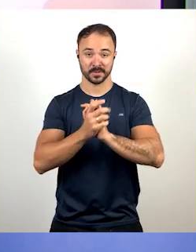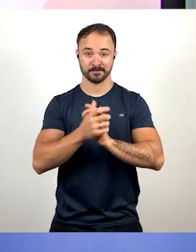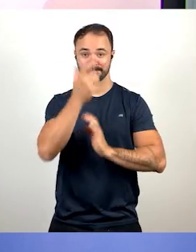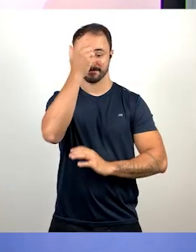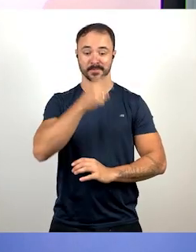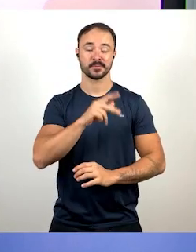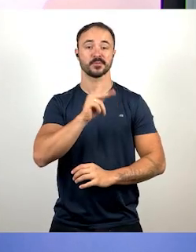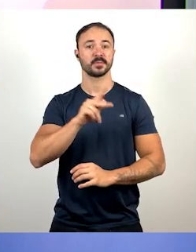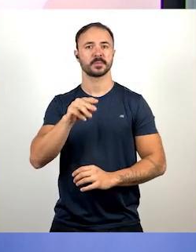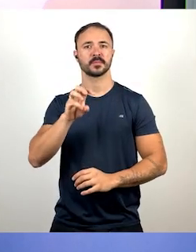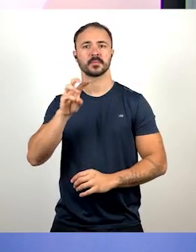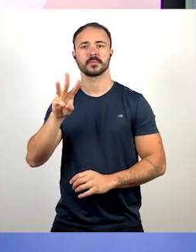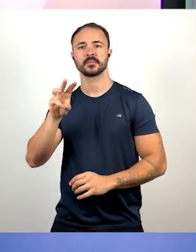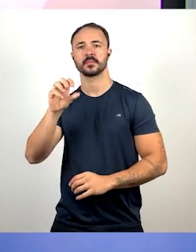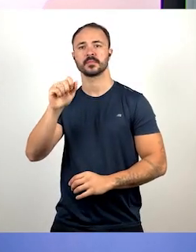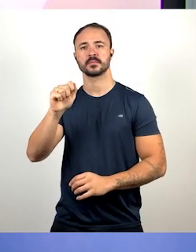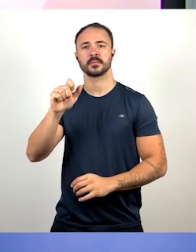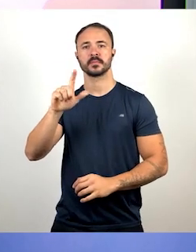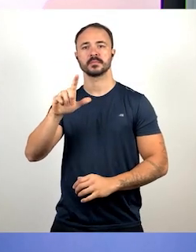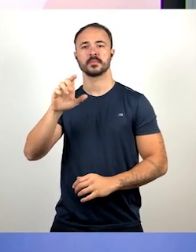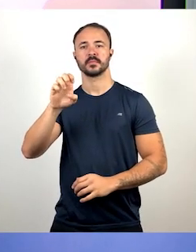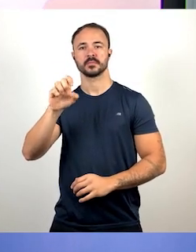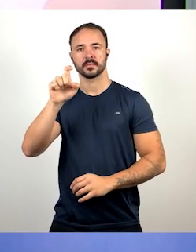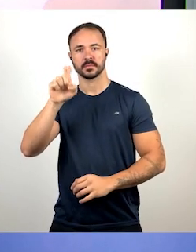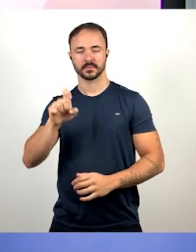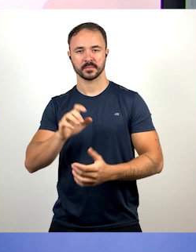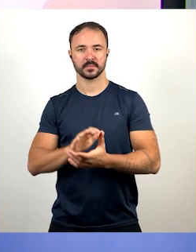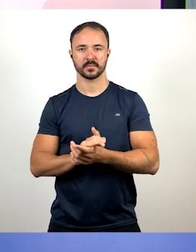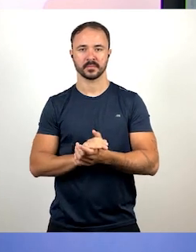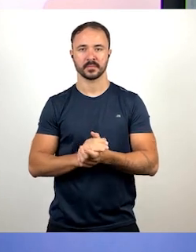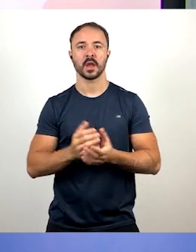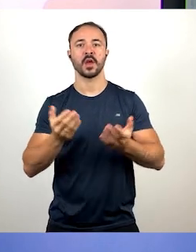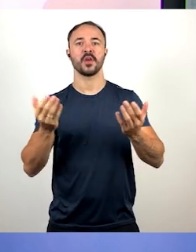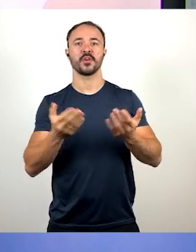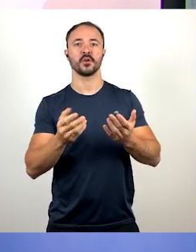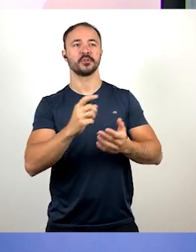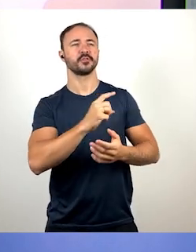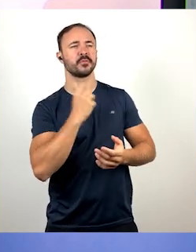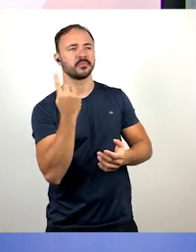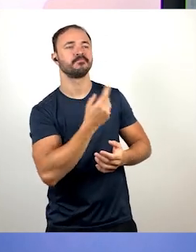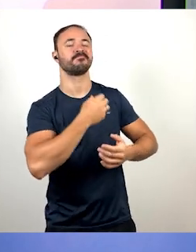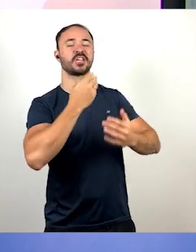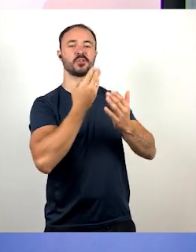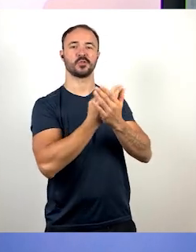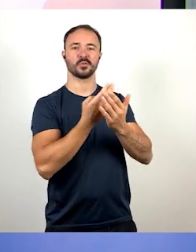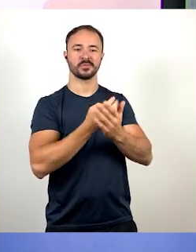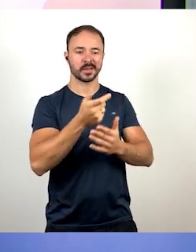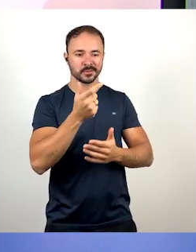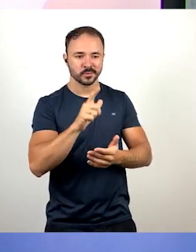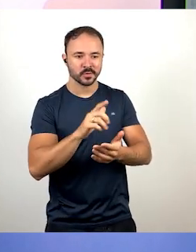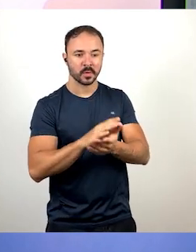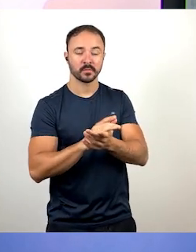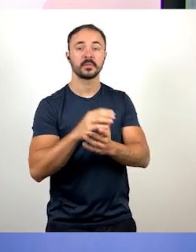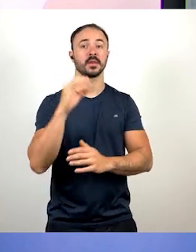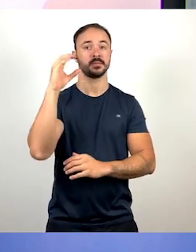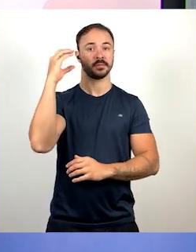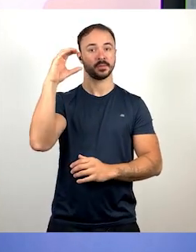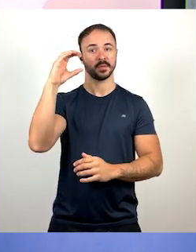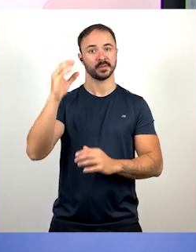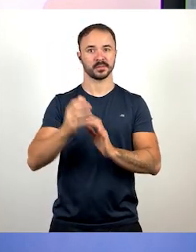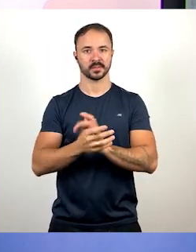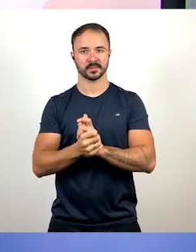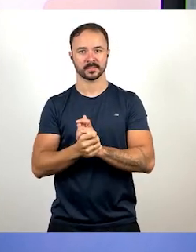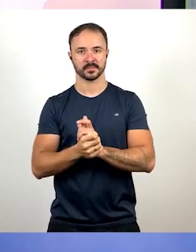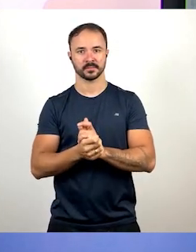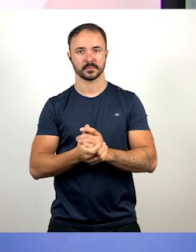Olá, pessoal! Eu sou o professor Alex e nós vamos para mais uma aula do componente curricular de Ciências da Natureza.